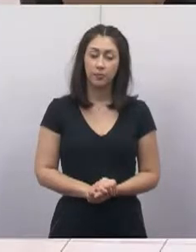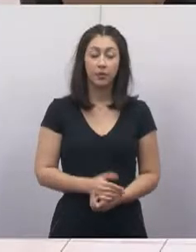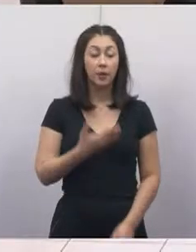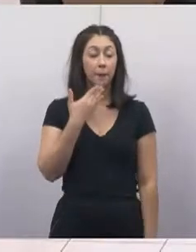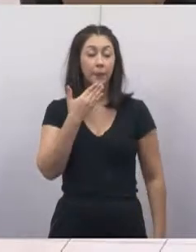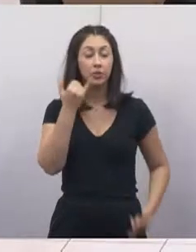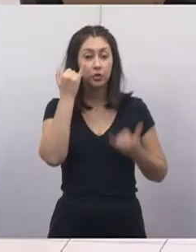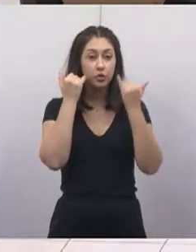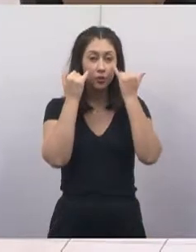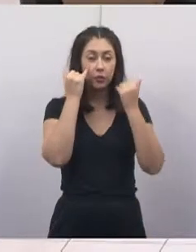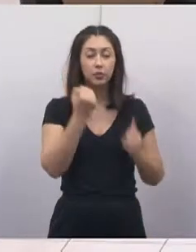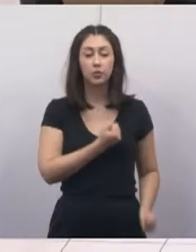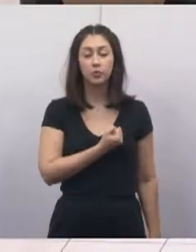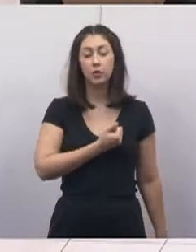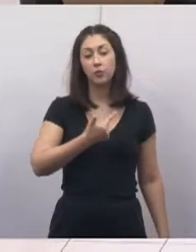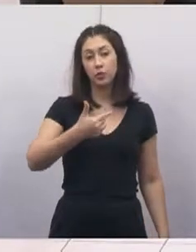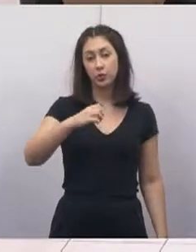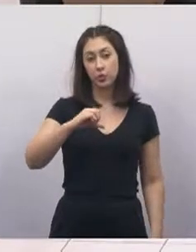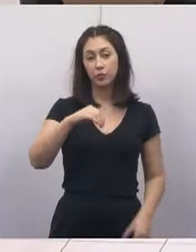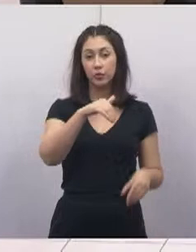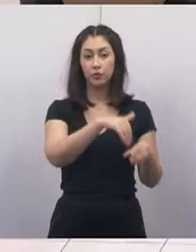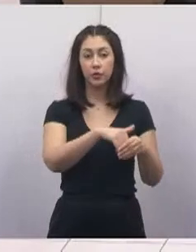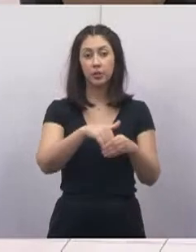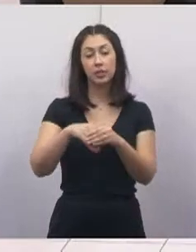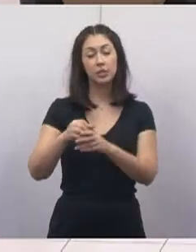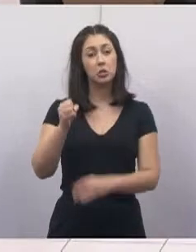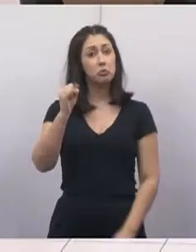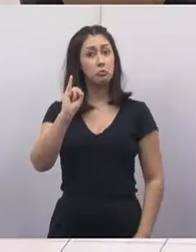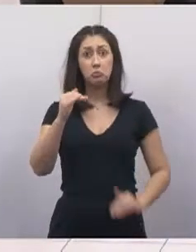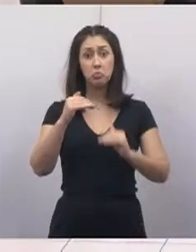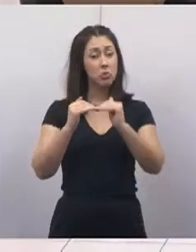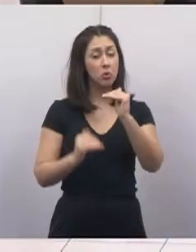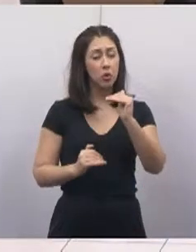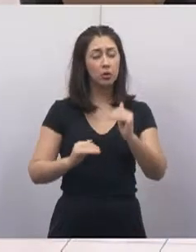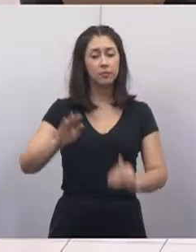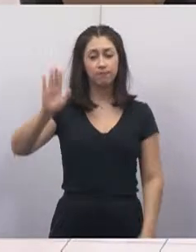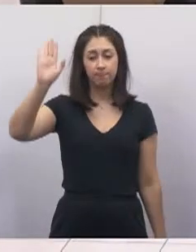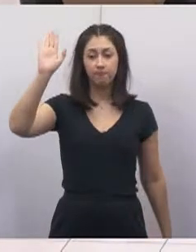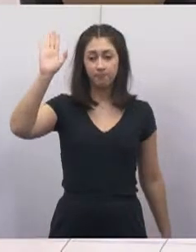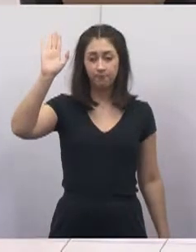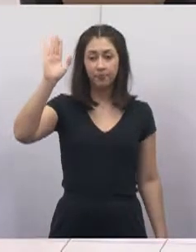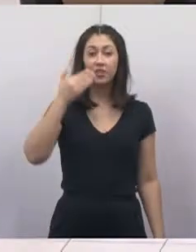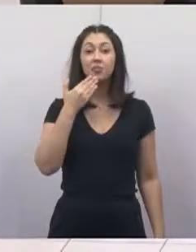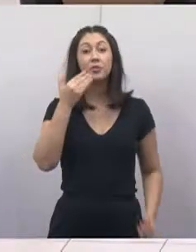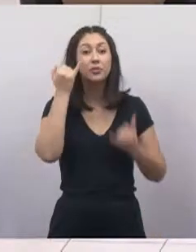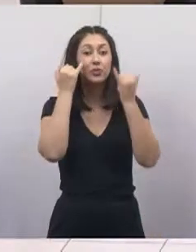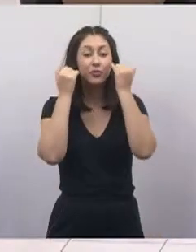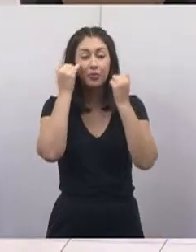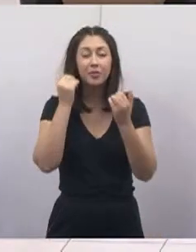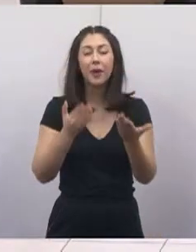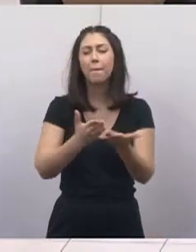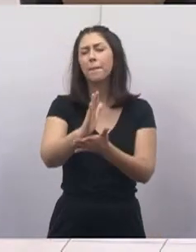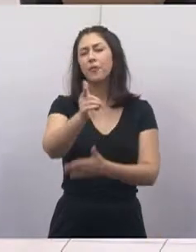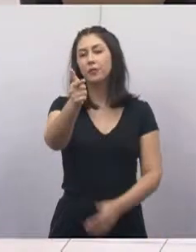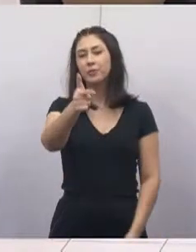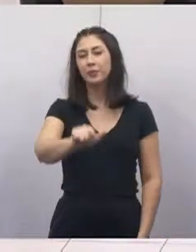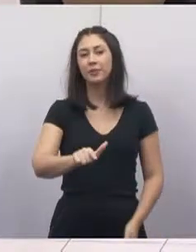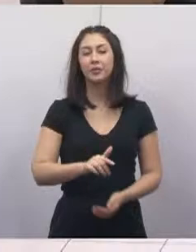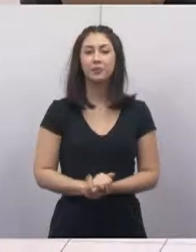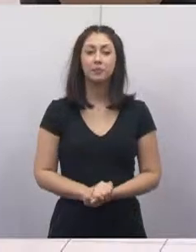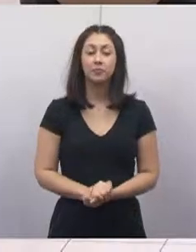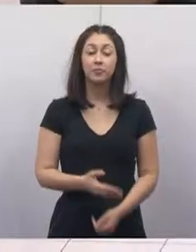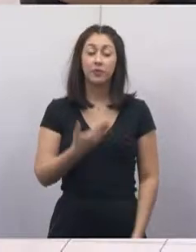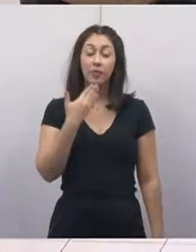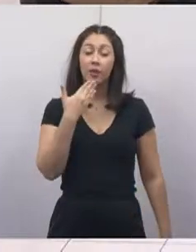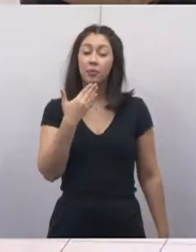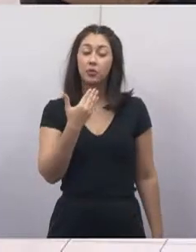Pedido de informações número 29 em votação. Os que forem contrários se manifestem levantando o braço. Pedido de informações aprovado. Próximo.